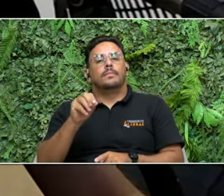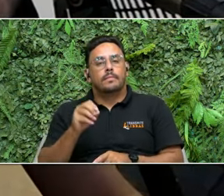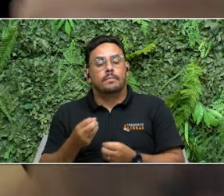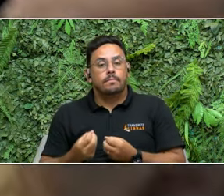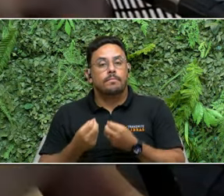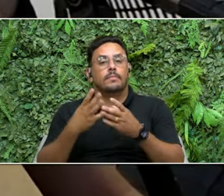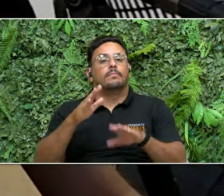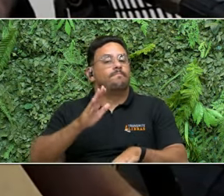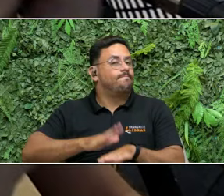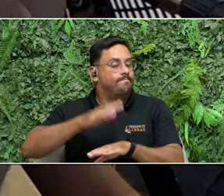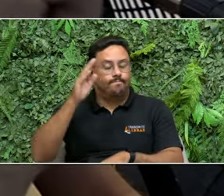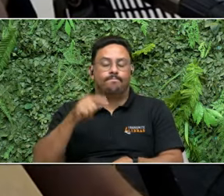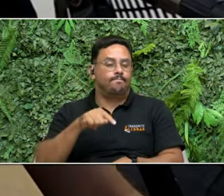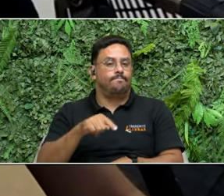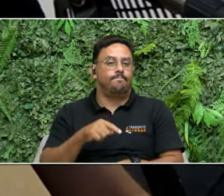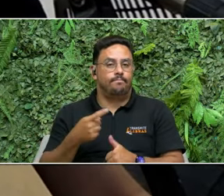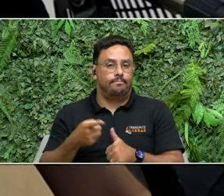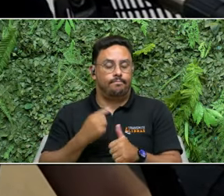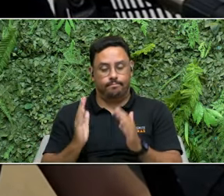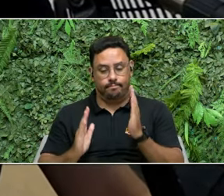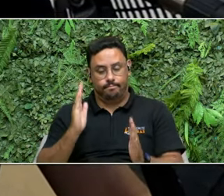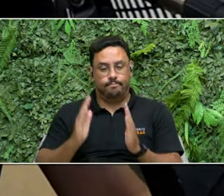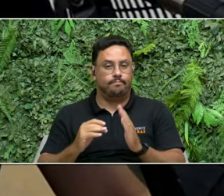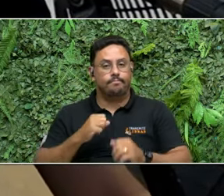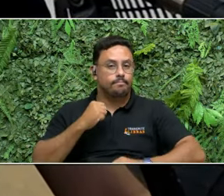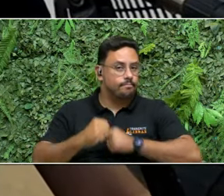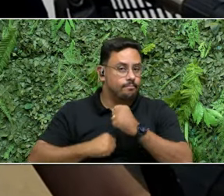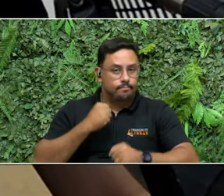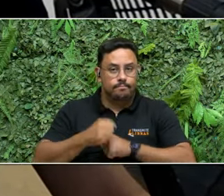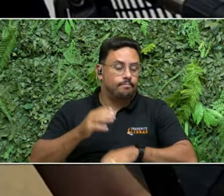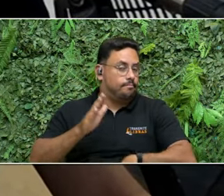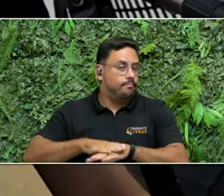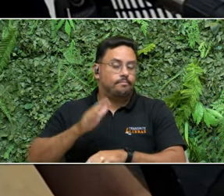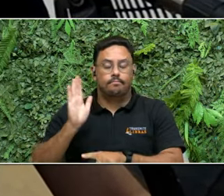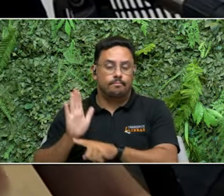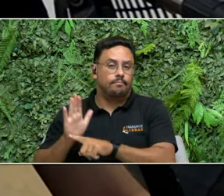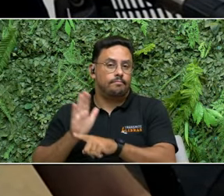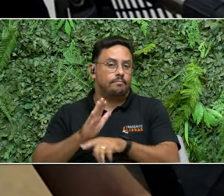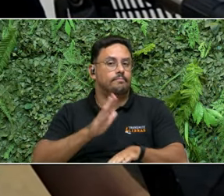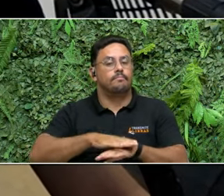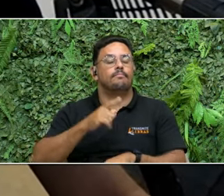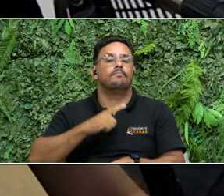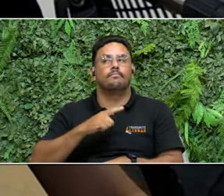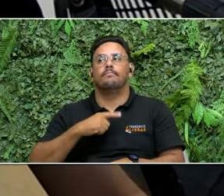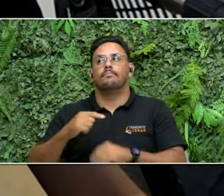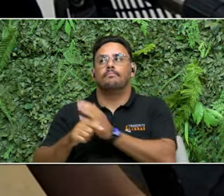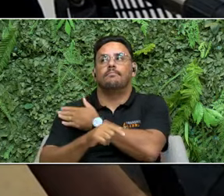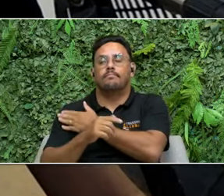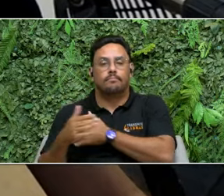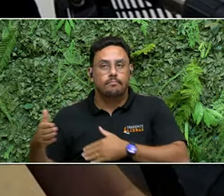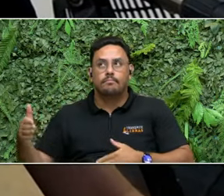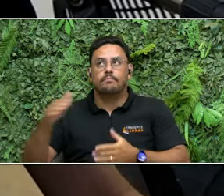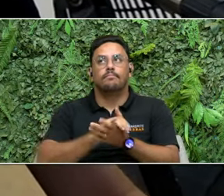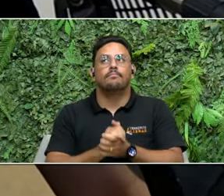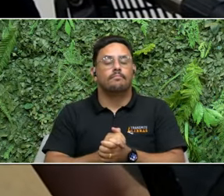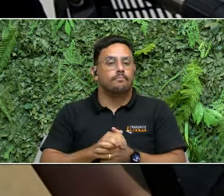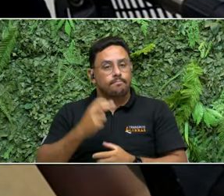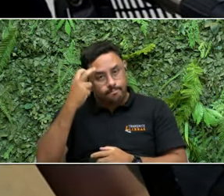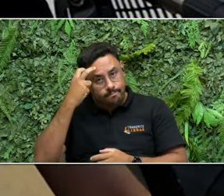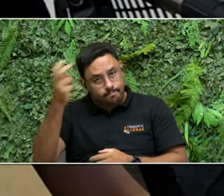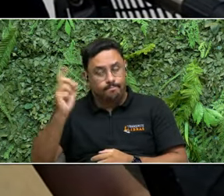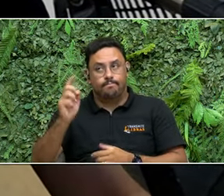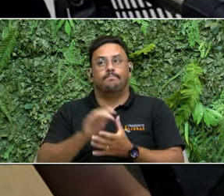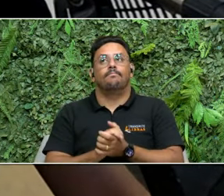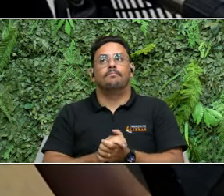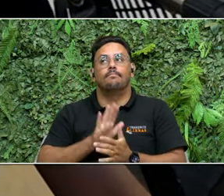entregou muito nessa primeira etapa correu muito ajudou demais e lá pelo lado direito onde ele não é nenhum gênio também do lado